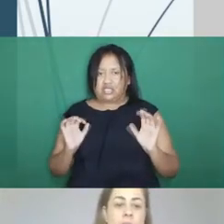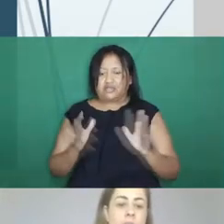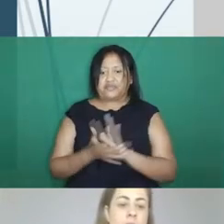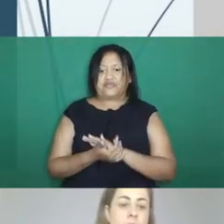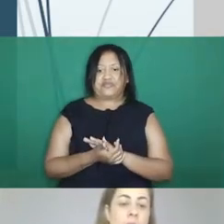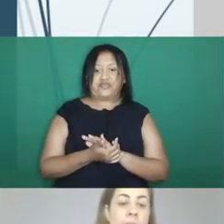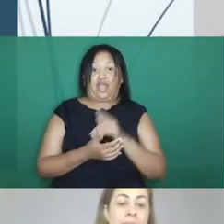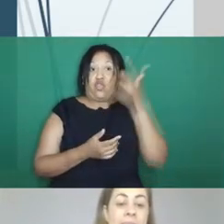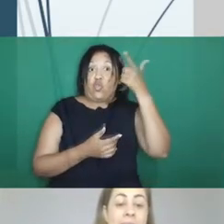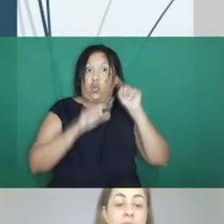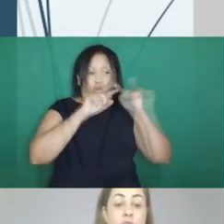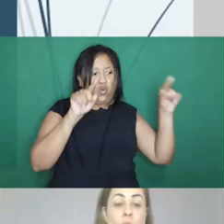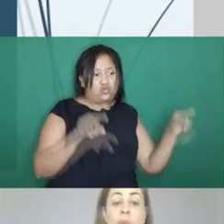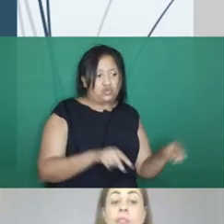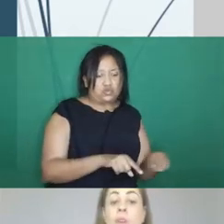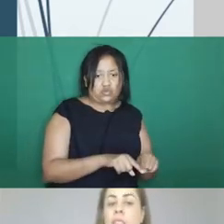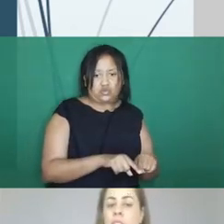isso já é um check l